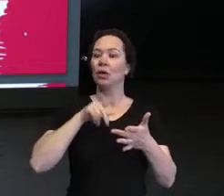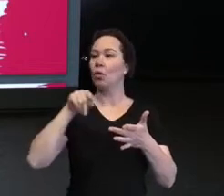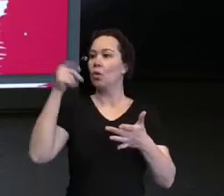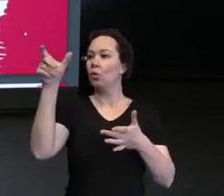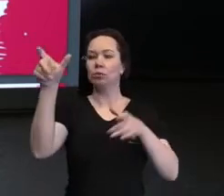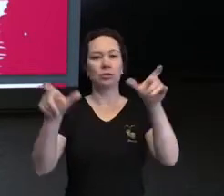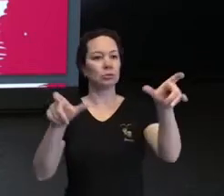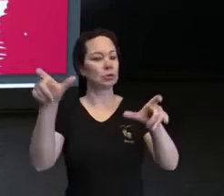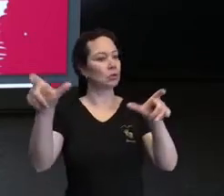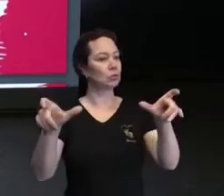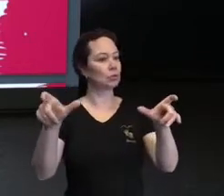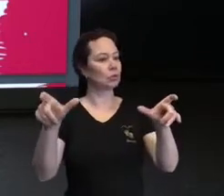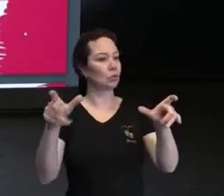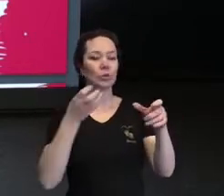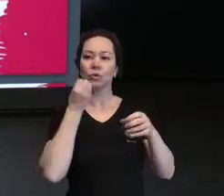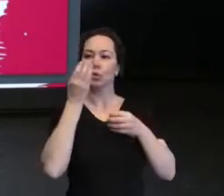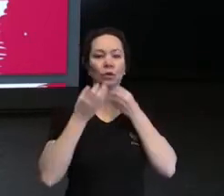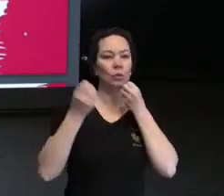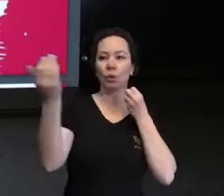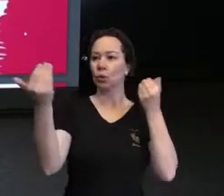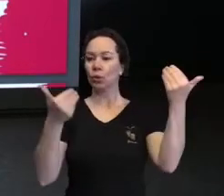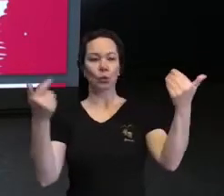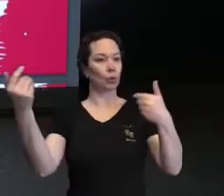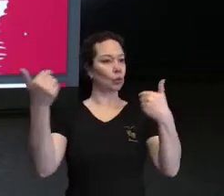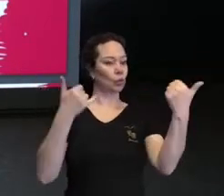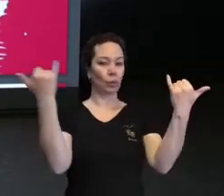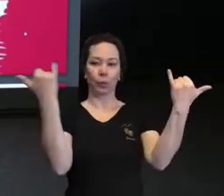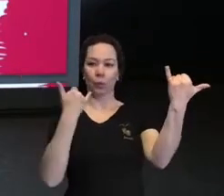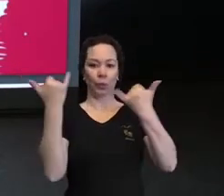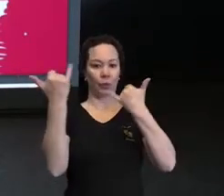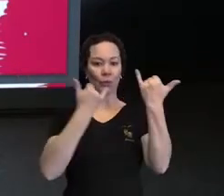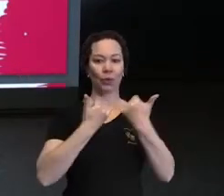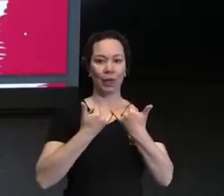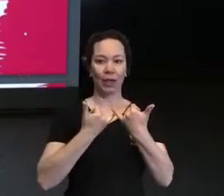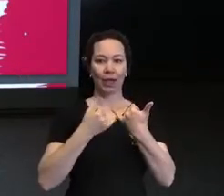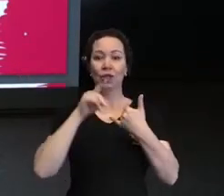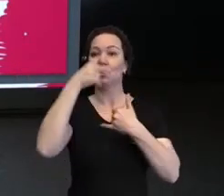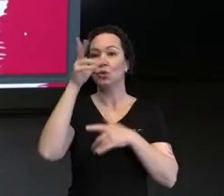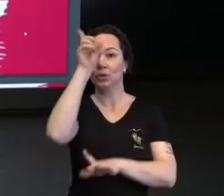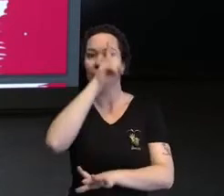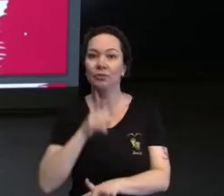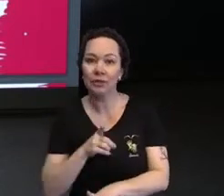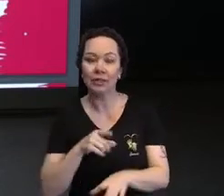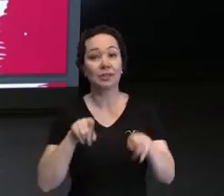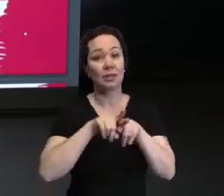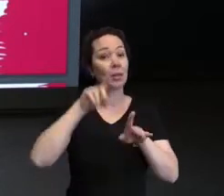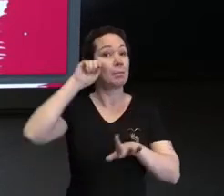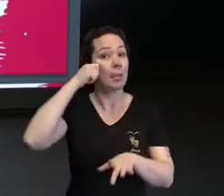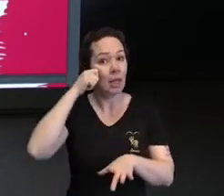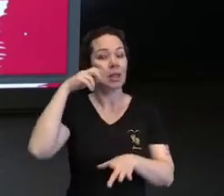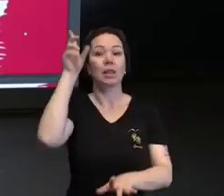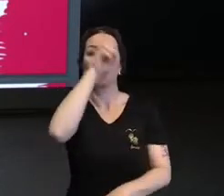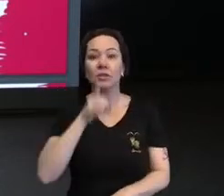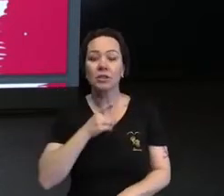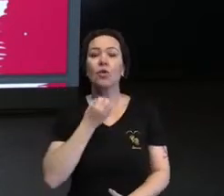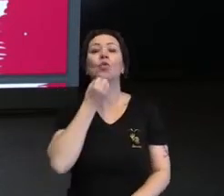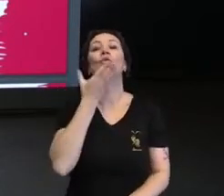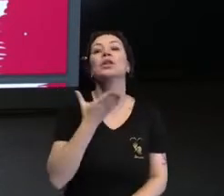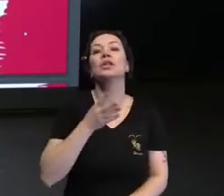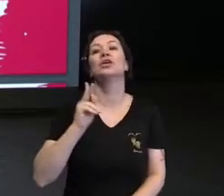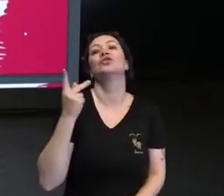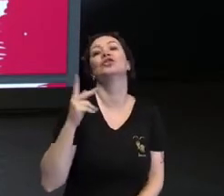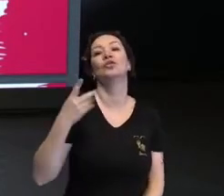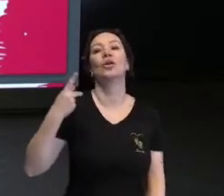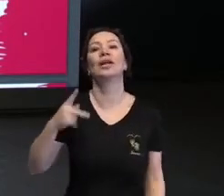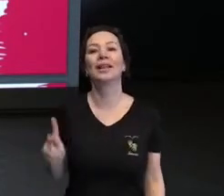de outras deficiências de outras pessoas e pretas PC descontando as suas